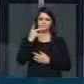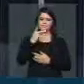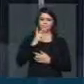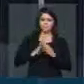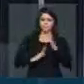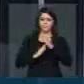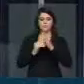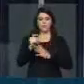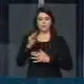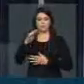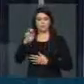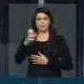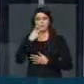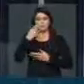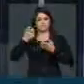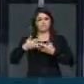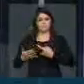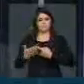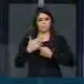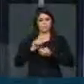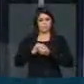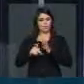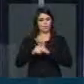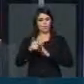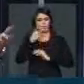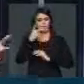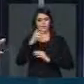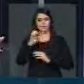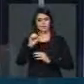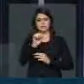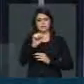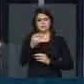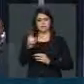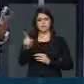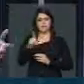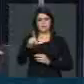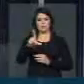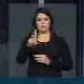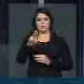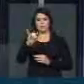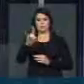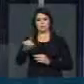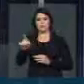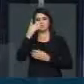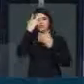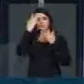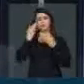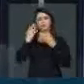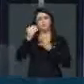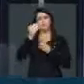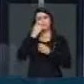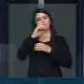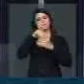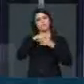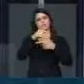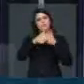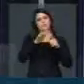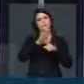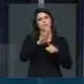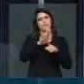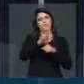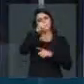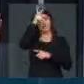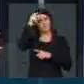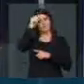Aparte, dizer que São Luís agradece o apoio dessa casa, de todos os deputados, à gestão do prefeito Edivaldo